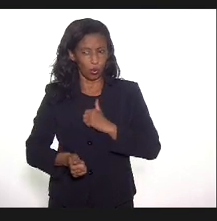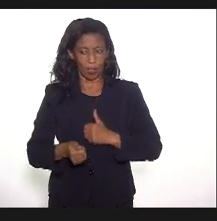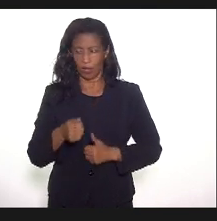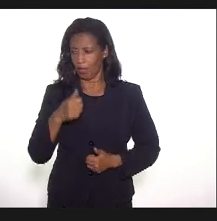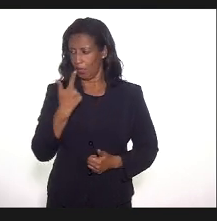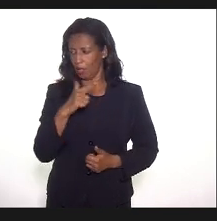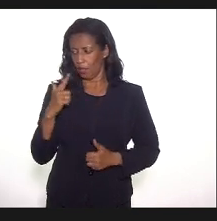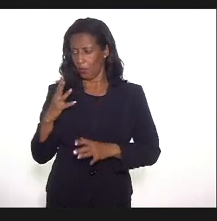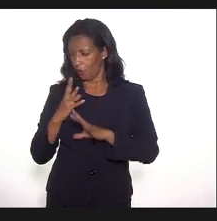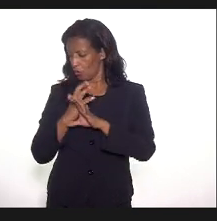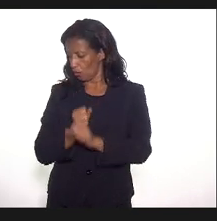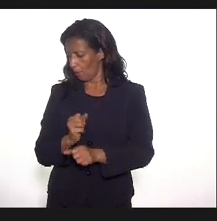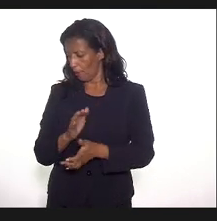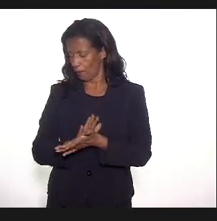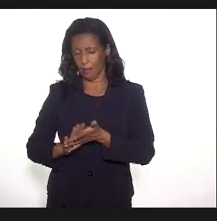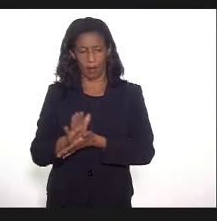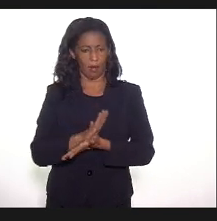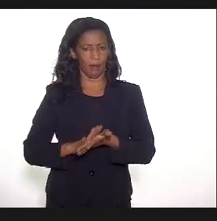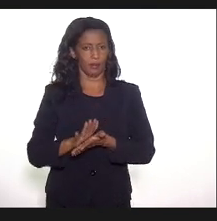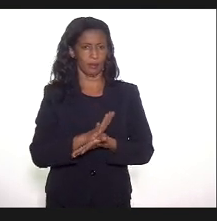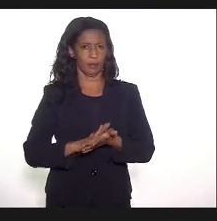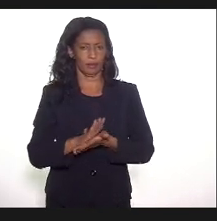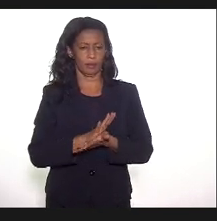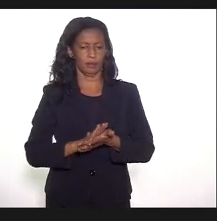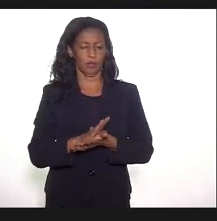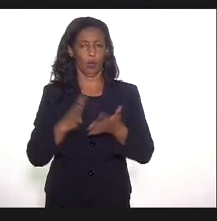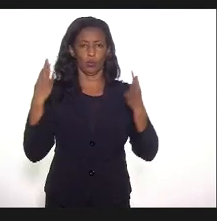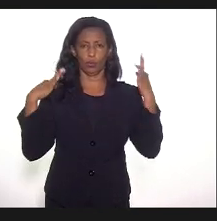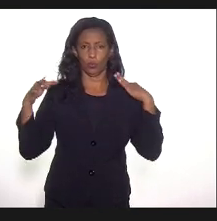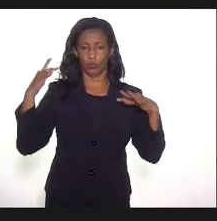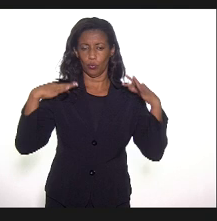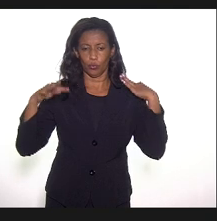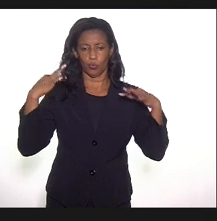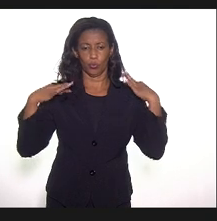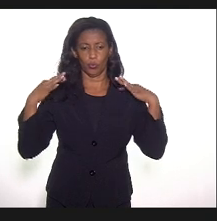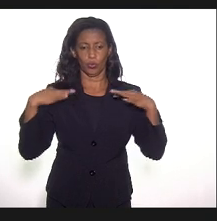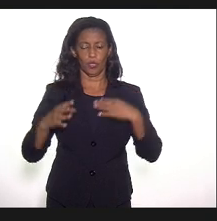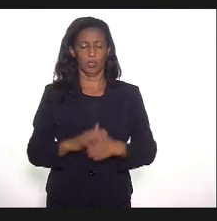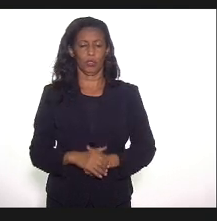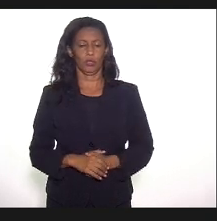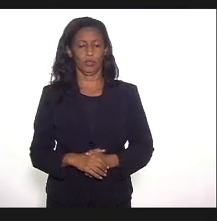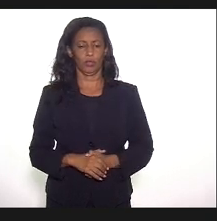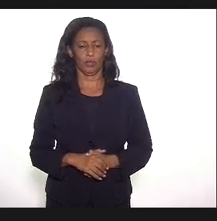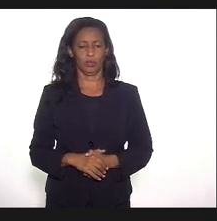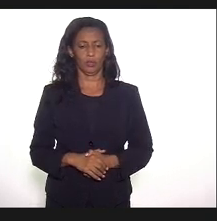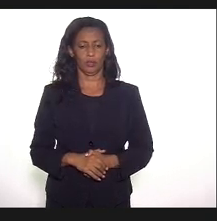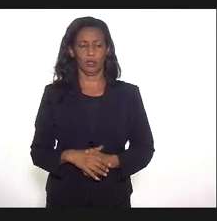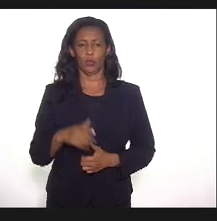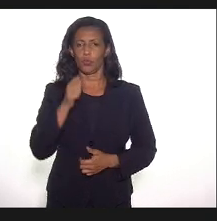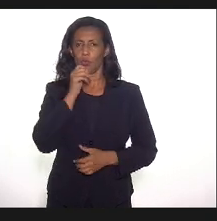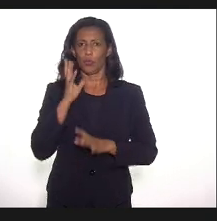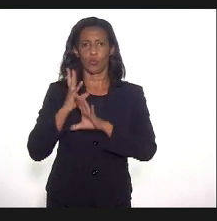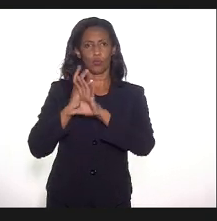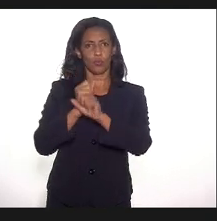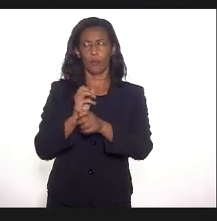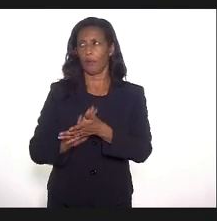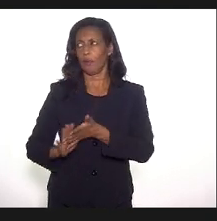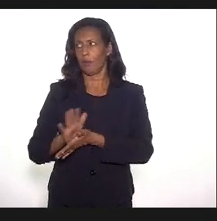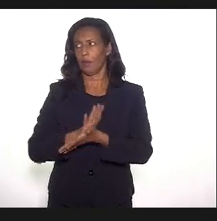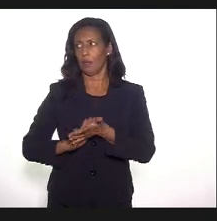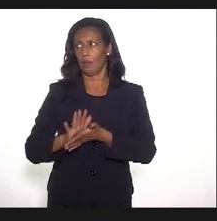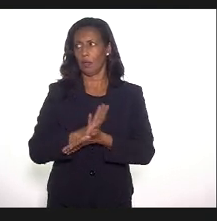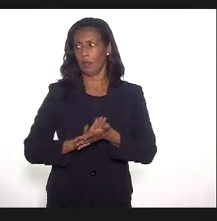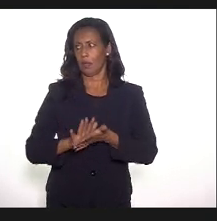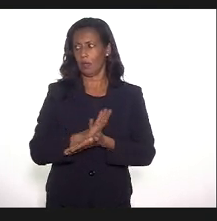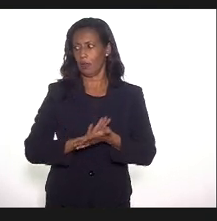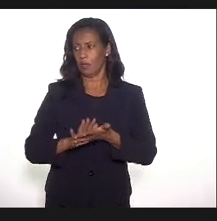vem somar nada, não traz turismo para o nosso país, não vem somar em nada. Se ainda